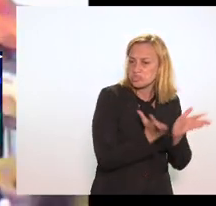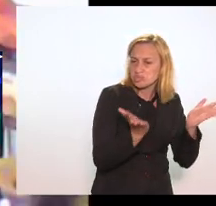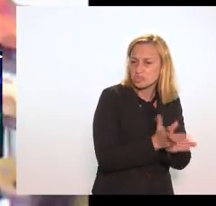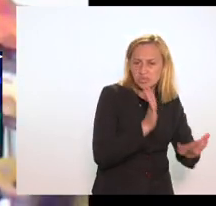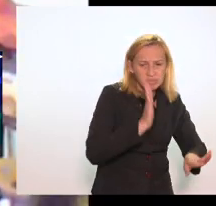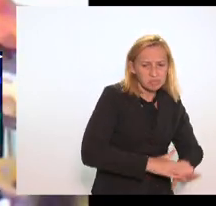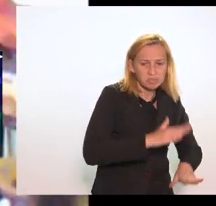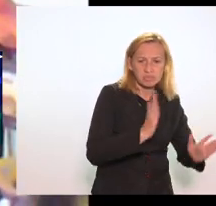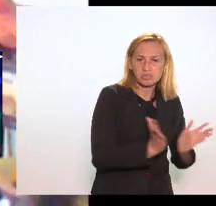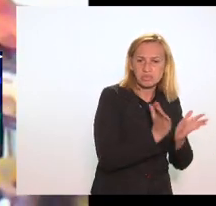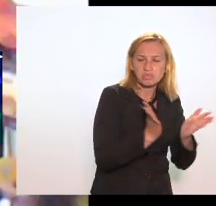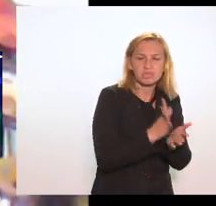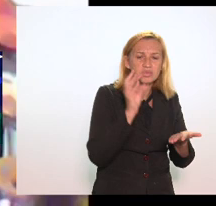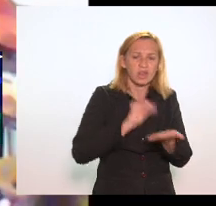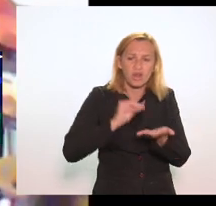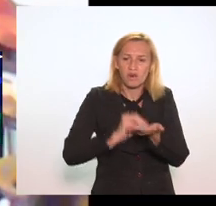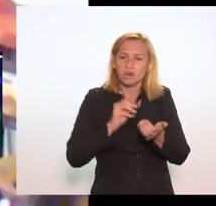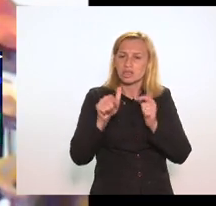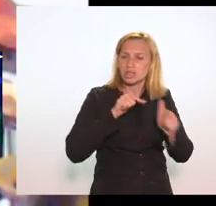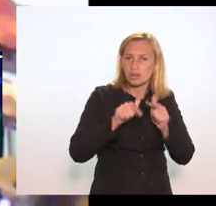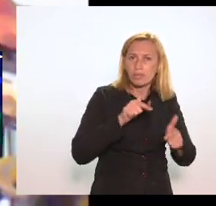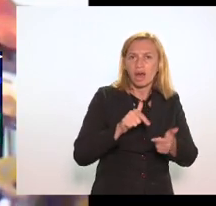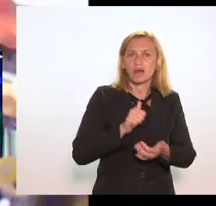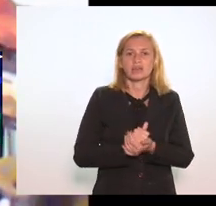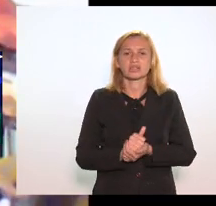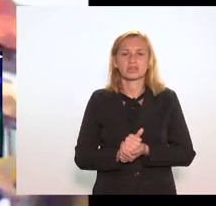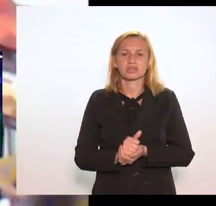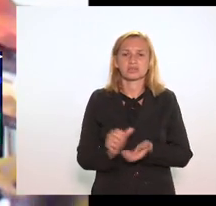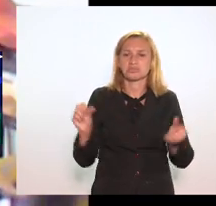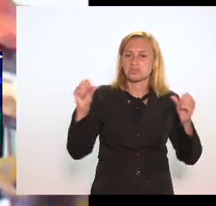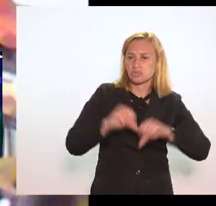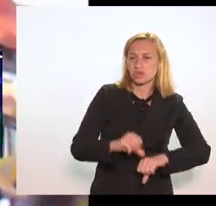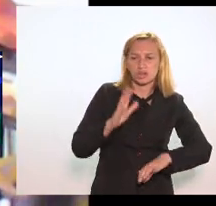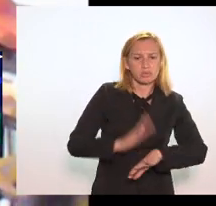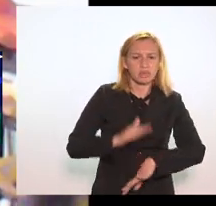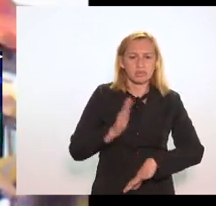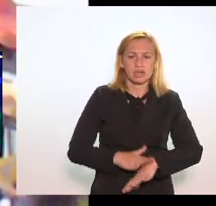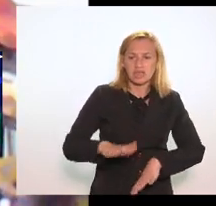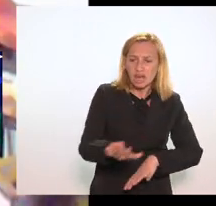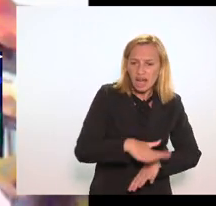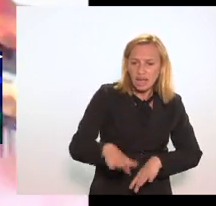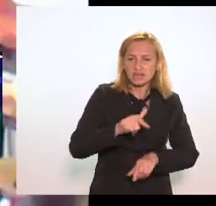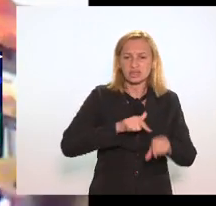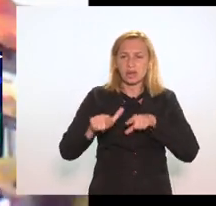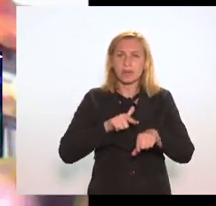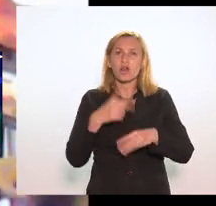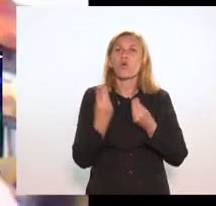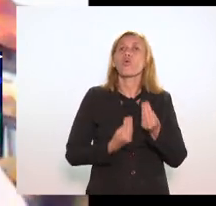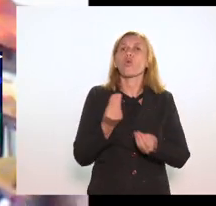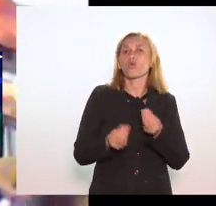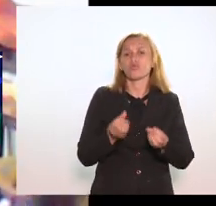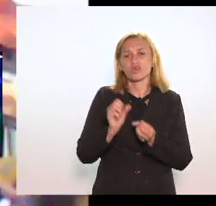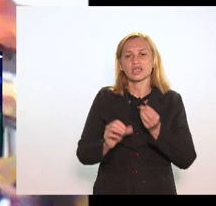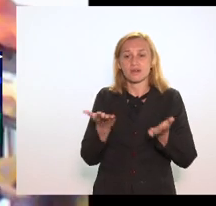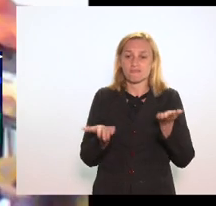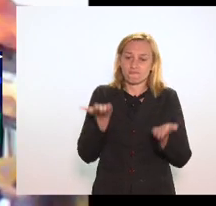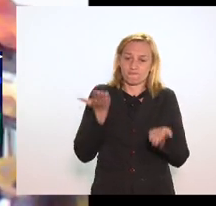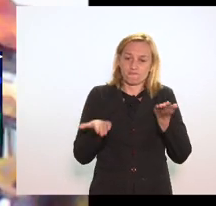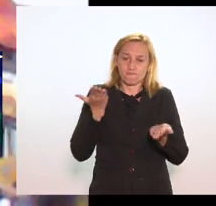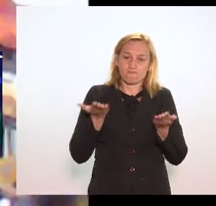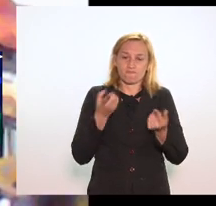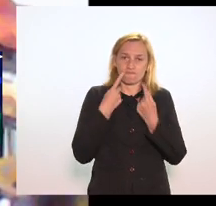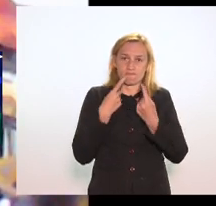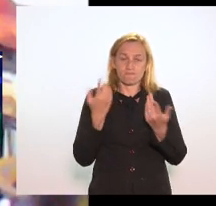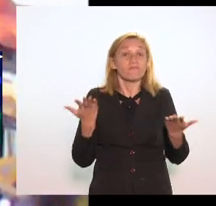sociedade gerando desemprego levando à falência os diferentes setores como que a gente faz para equilibrar isso